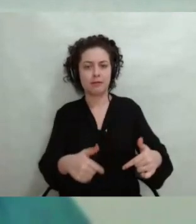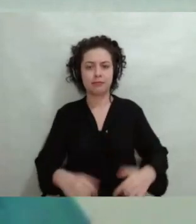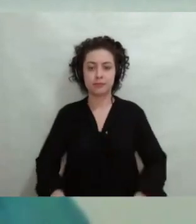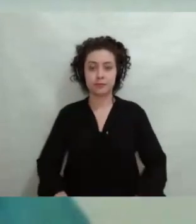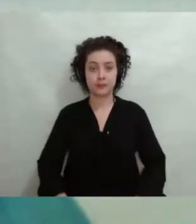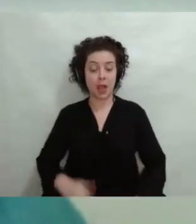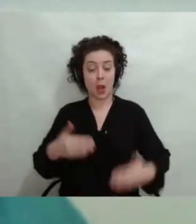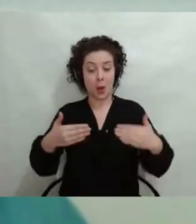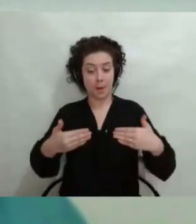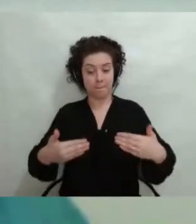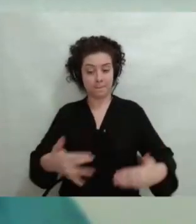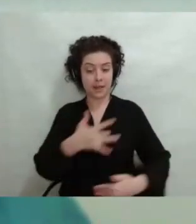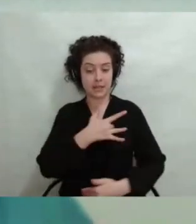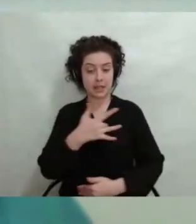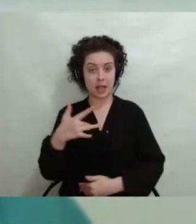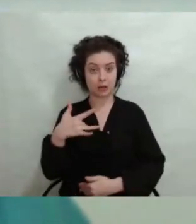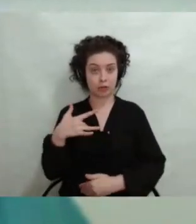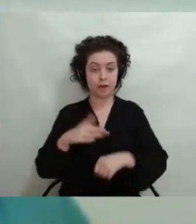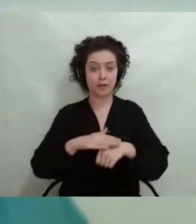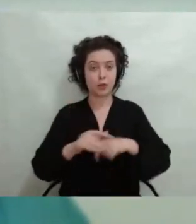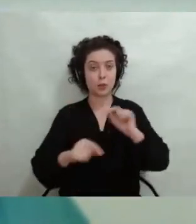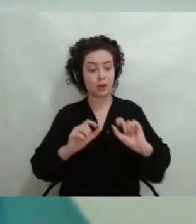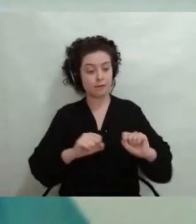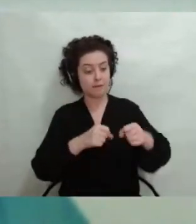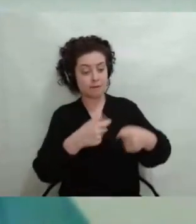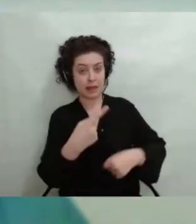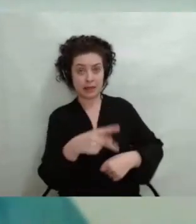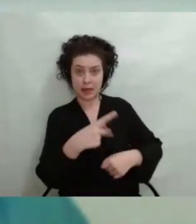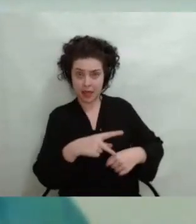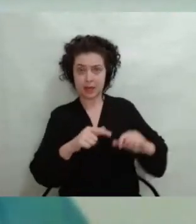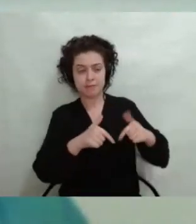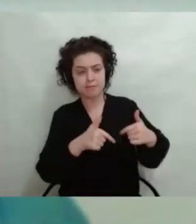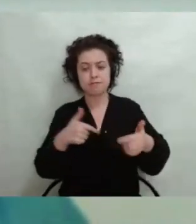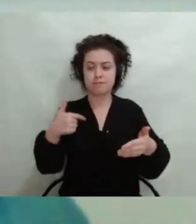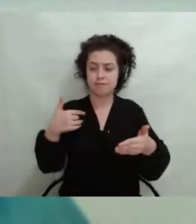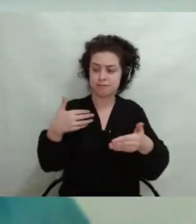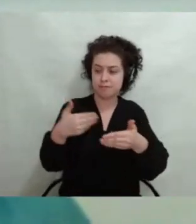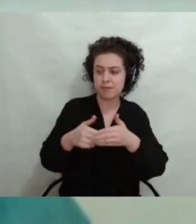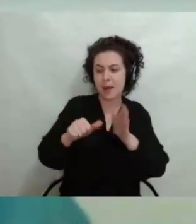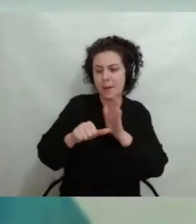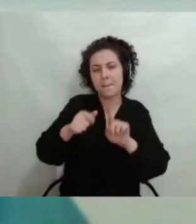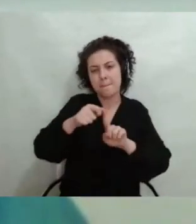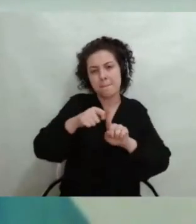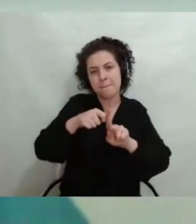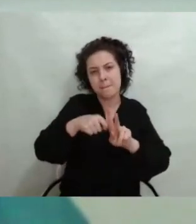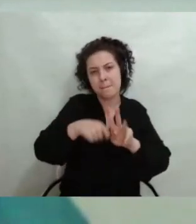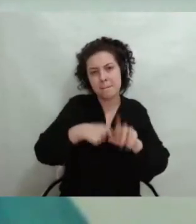Saúde fez o seu esforço ao longo dos primeiros meses do ano de